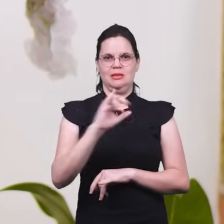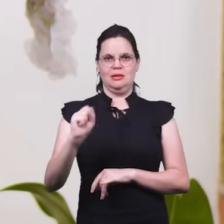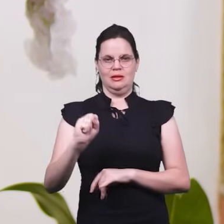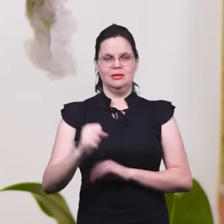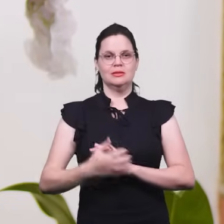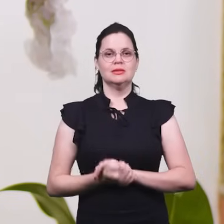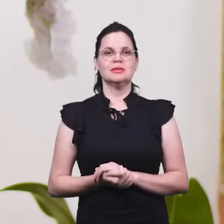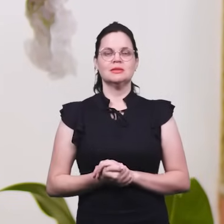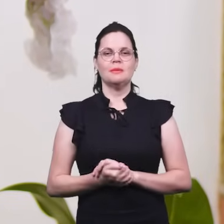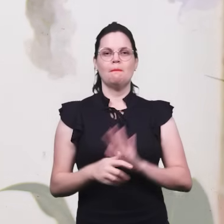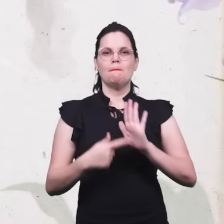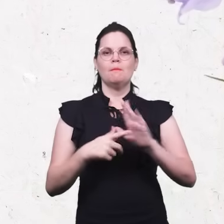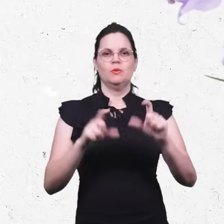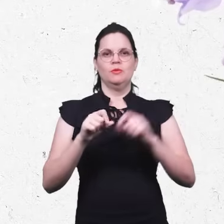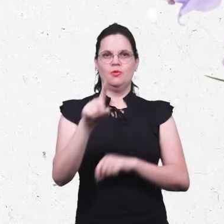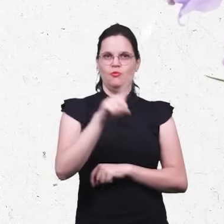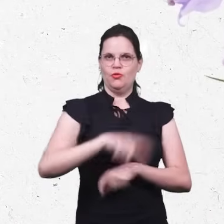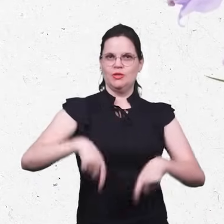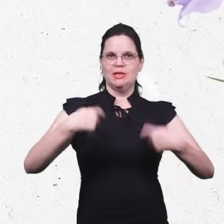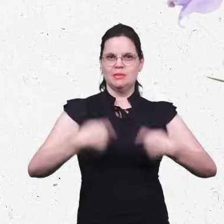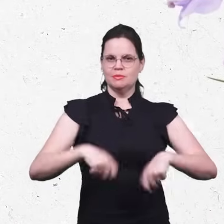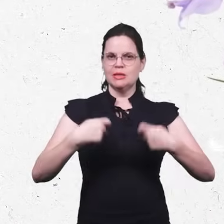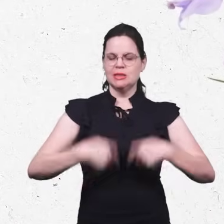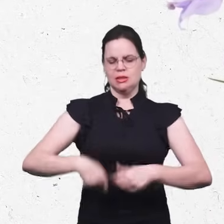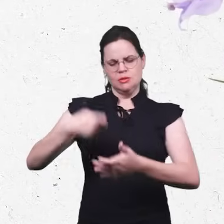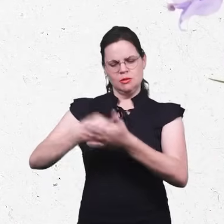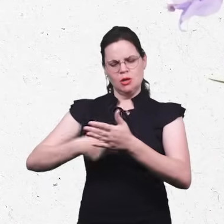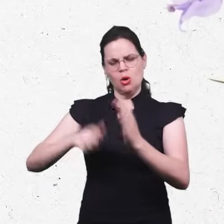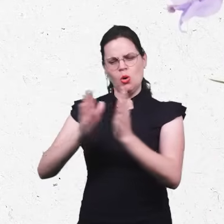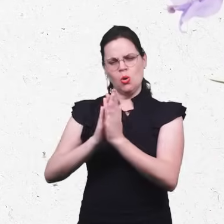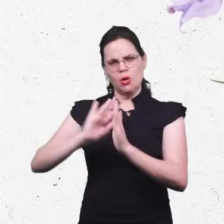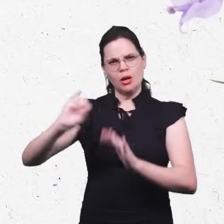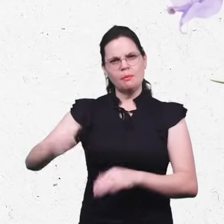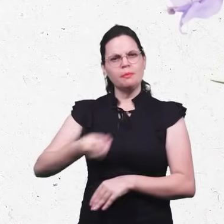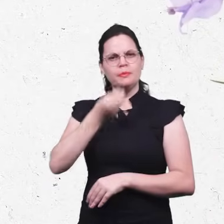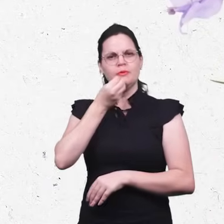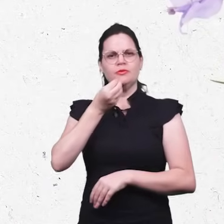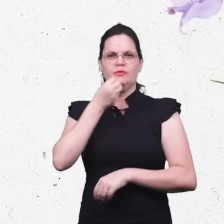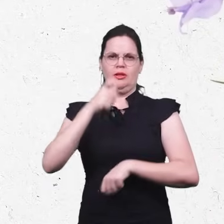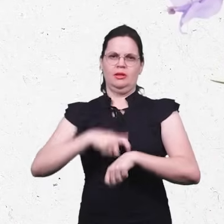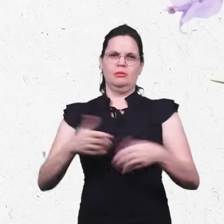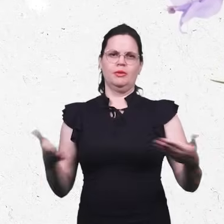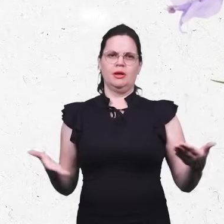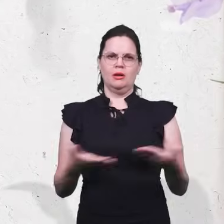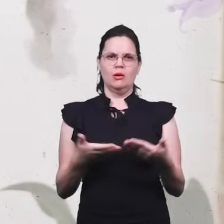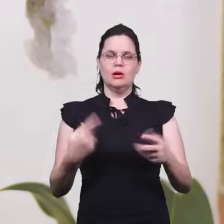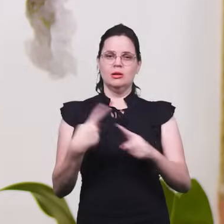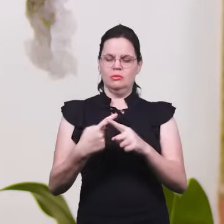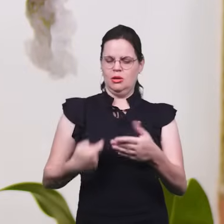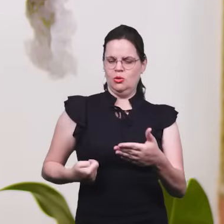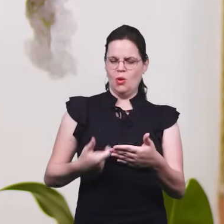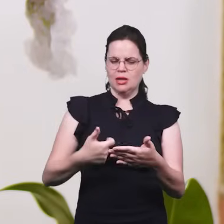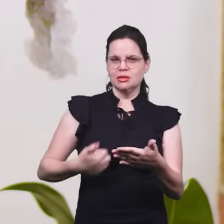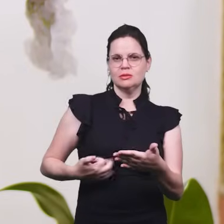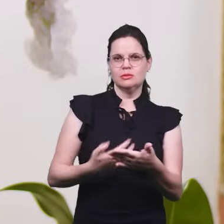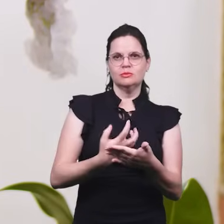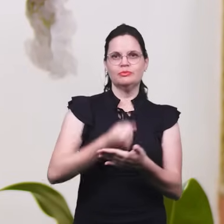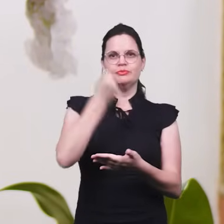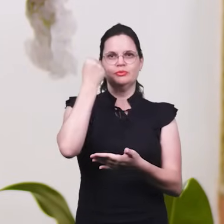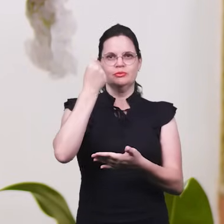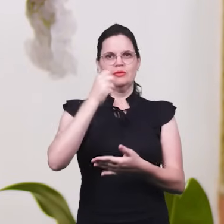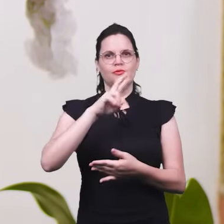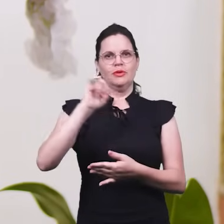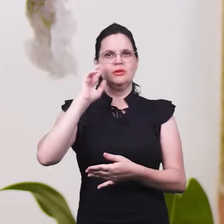Isaías, fala bem assim, buscai ao Senhor enquanto se pode achar, invocai enquanto está perto. Então, a